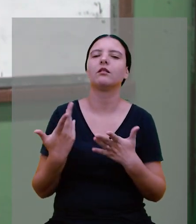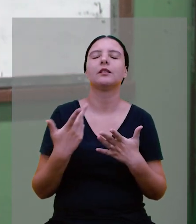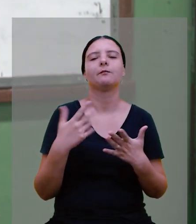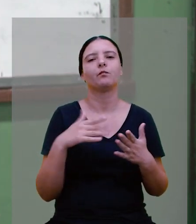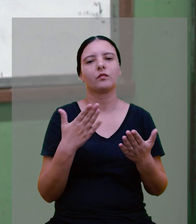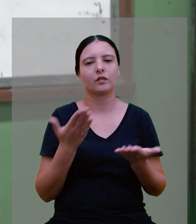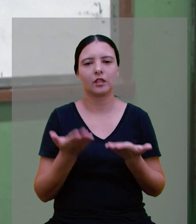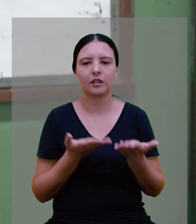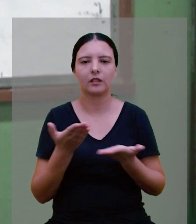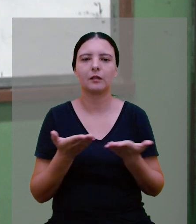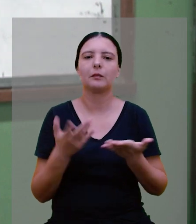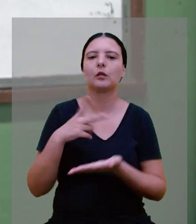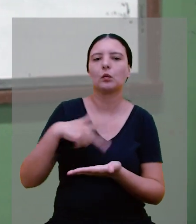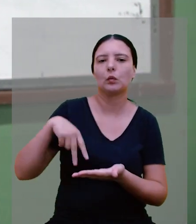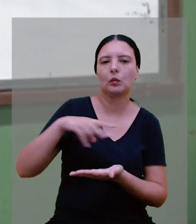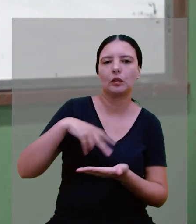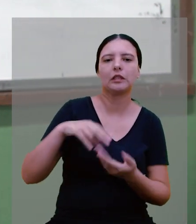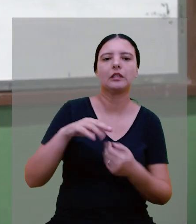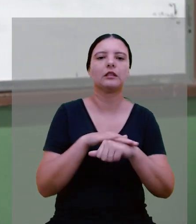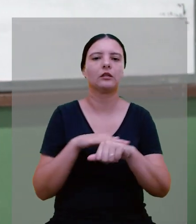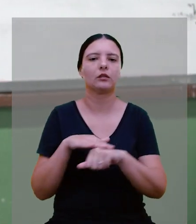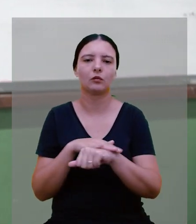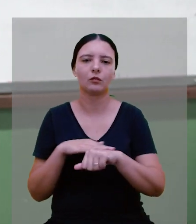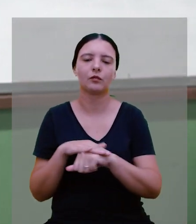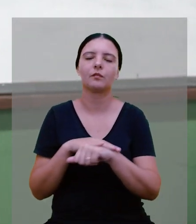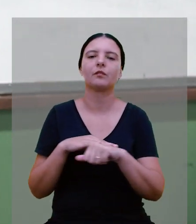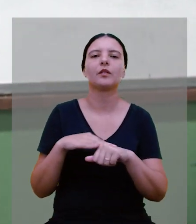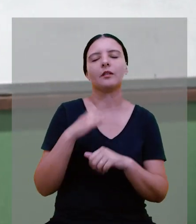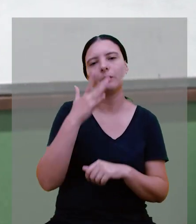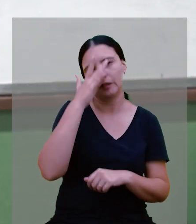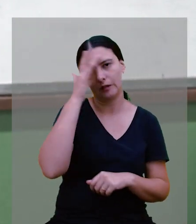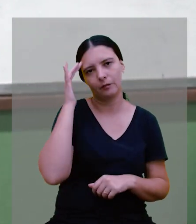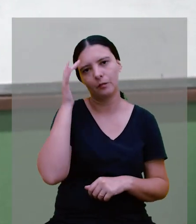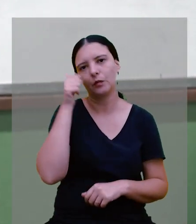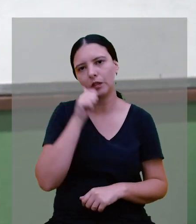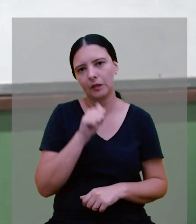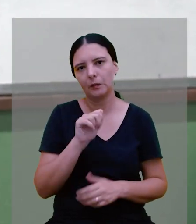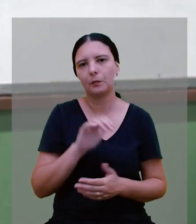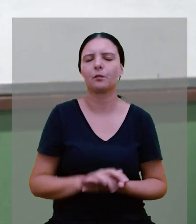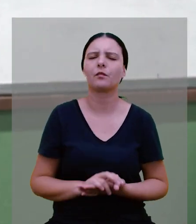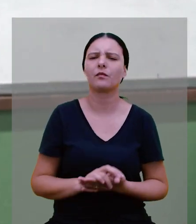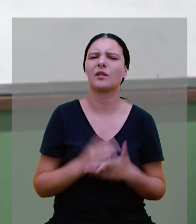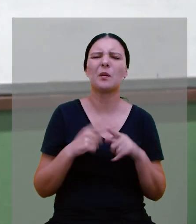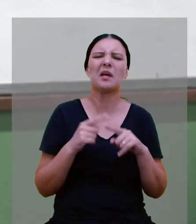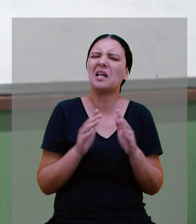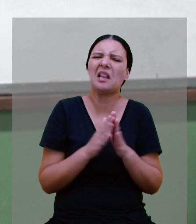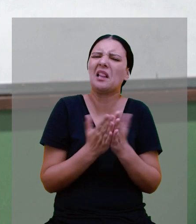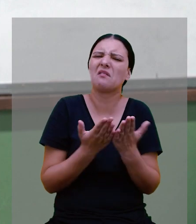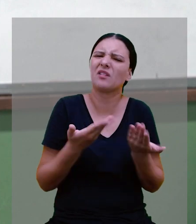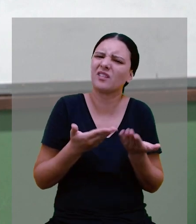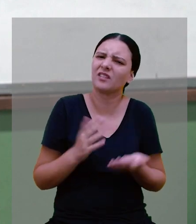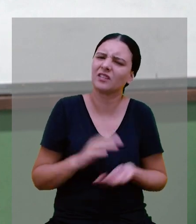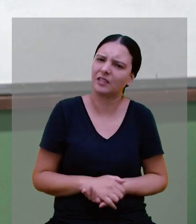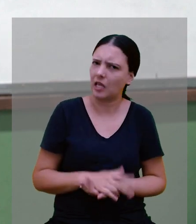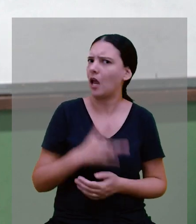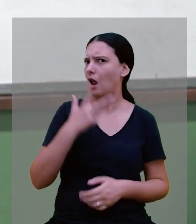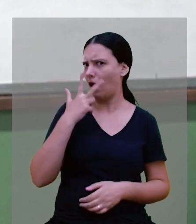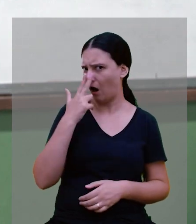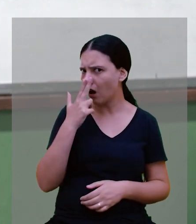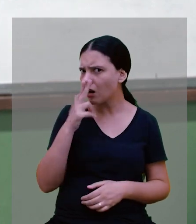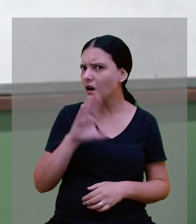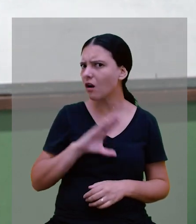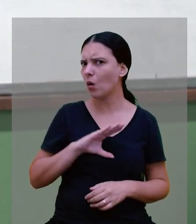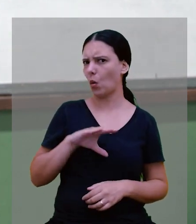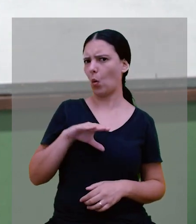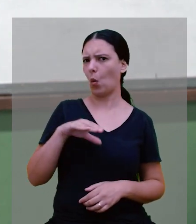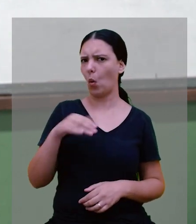usando dança e conversa para essas mulheres. O que isso tem a ver com o livro? Vocês acham que eu ia ter coragem de ir